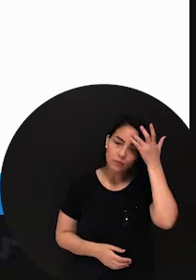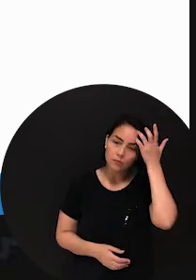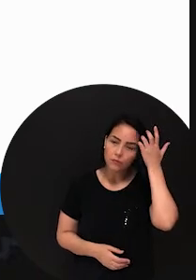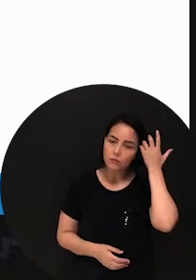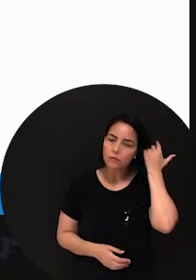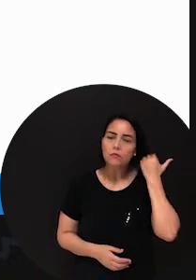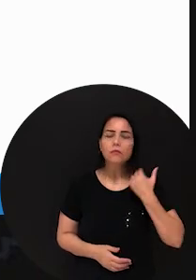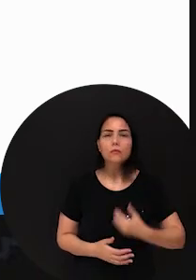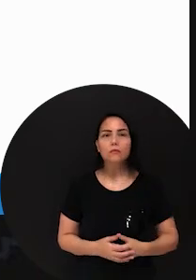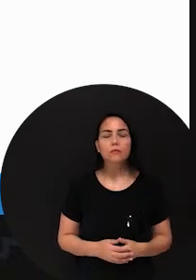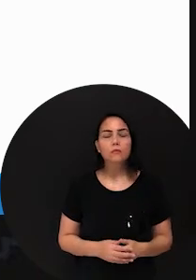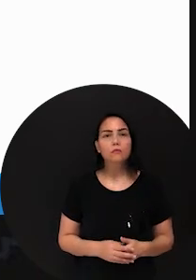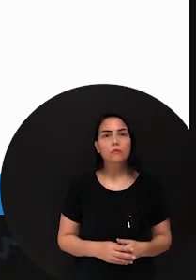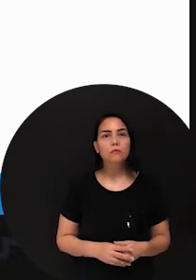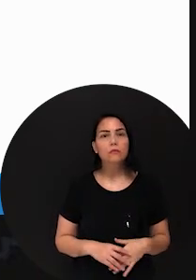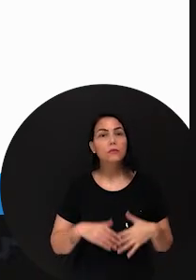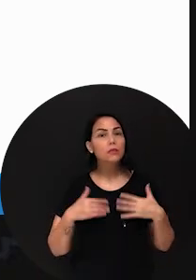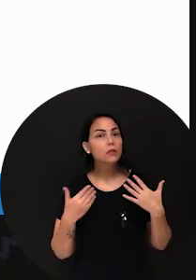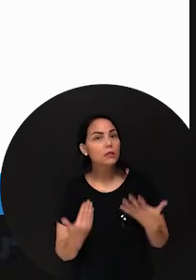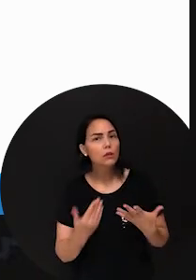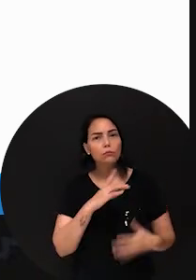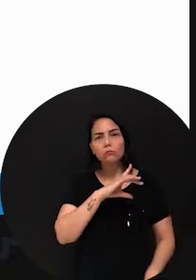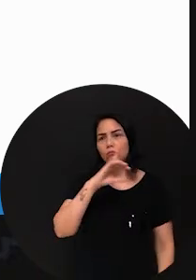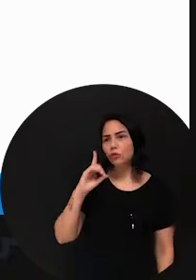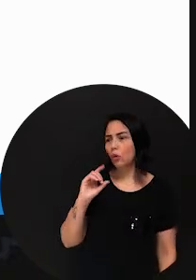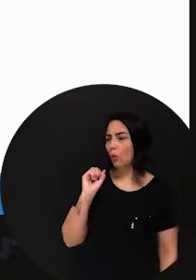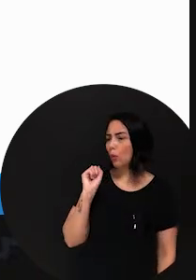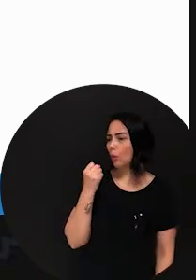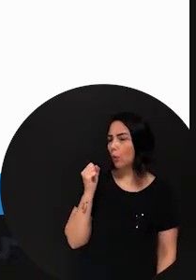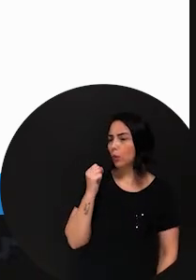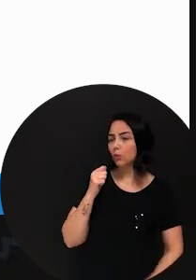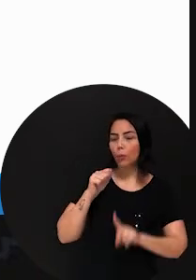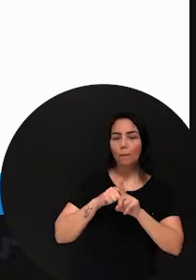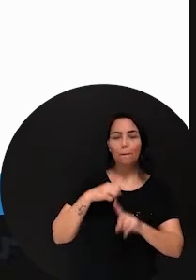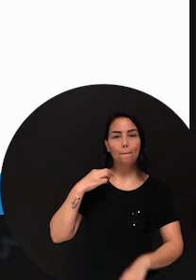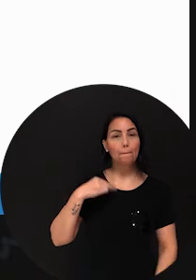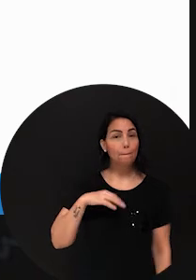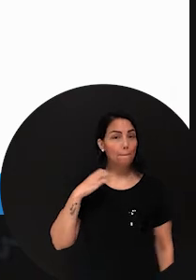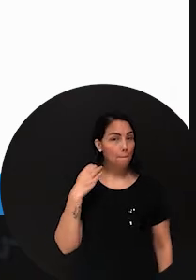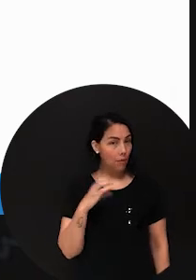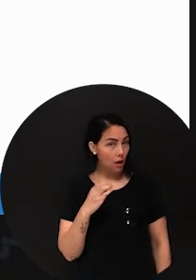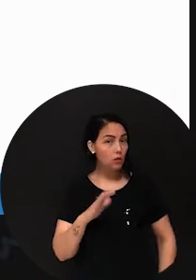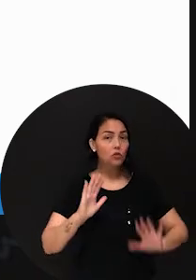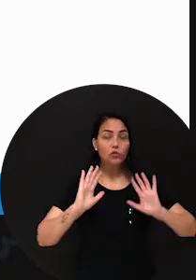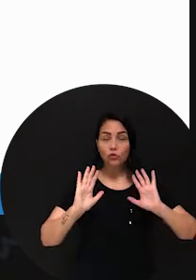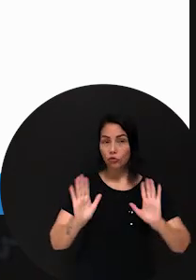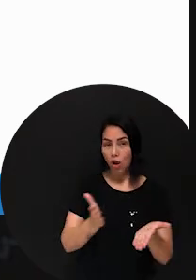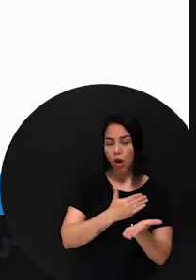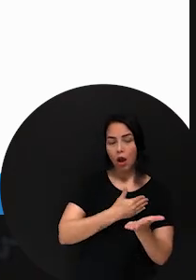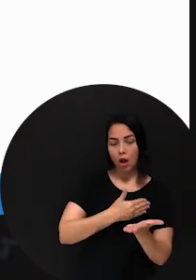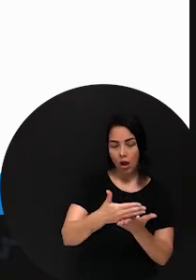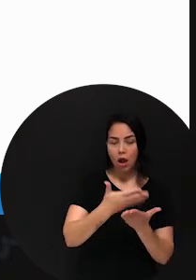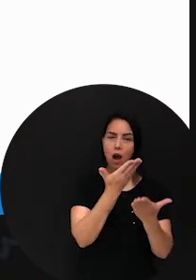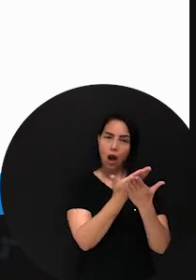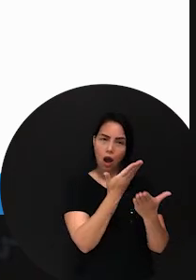E aí, no dia 8, então, já iniciam essas aulas, né? De acordo com os horários que foram combinados com os professores, o